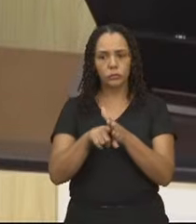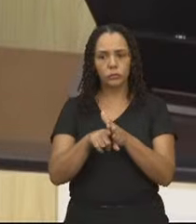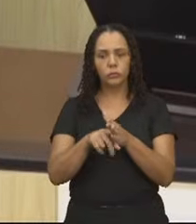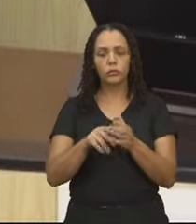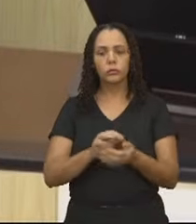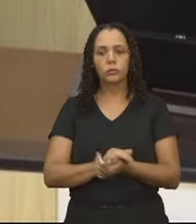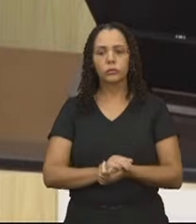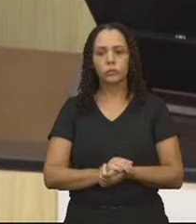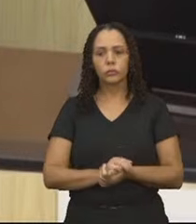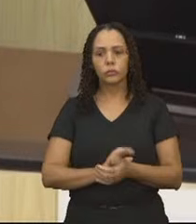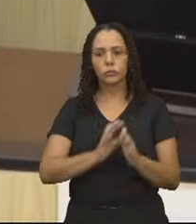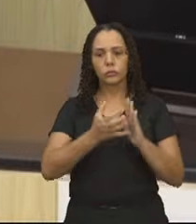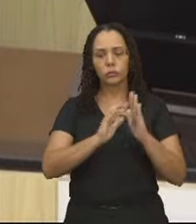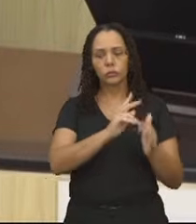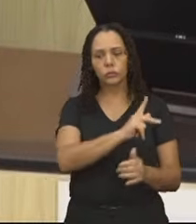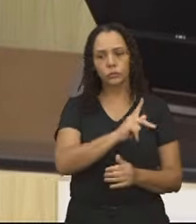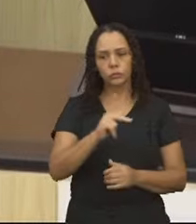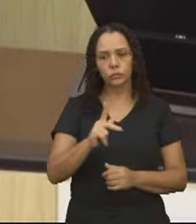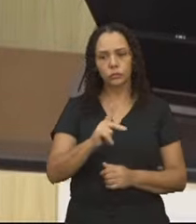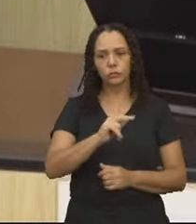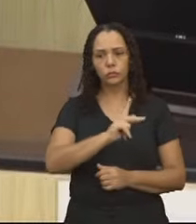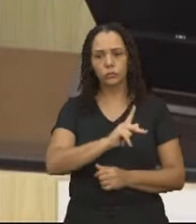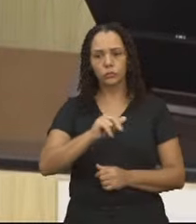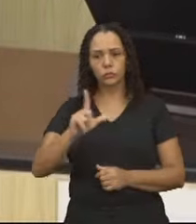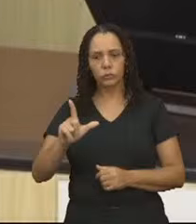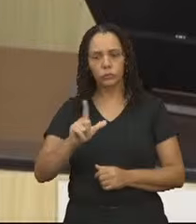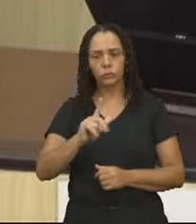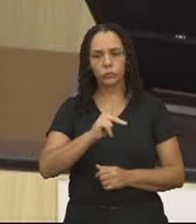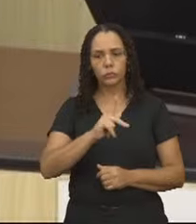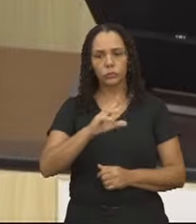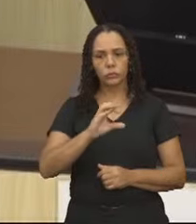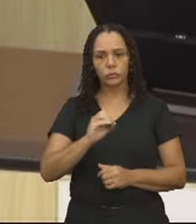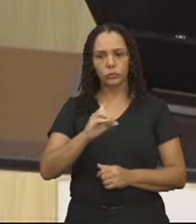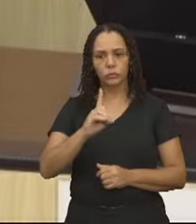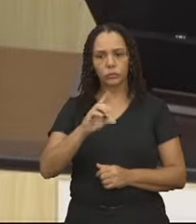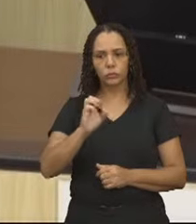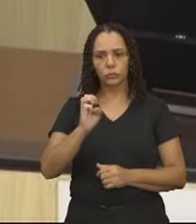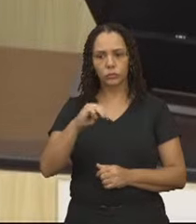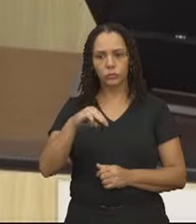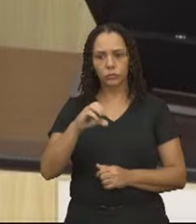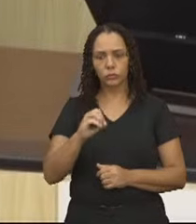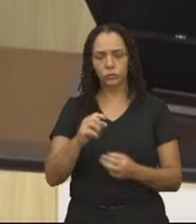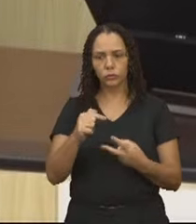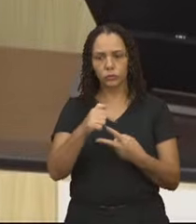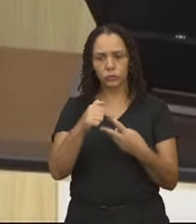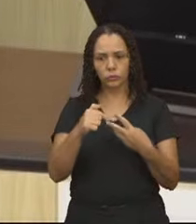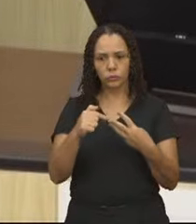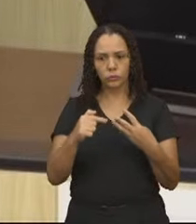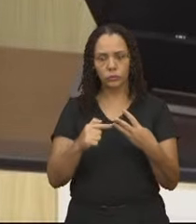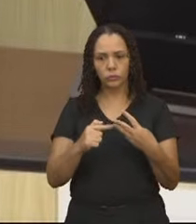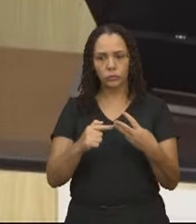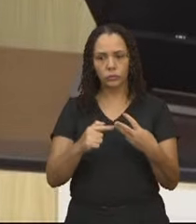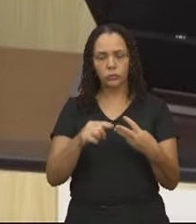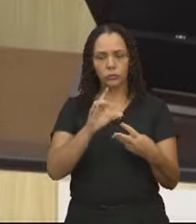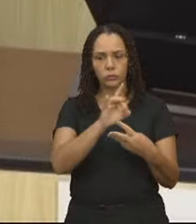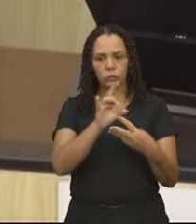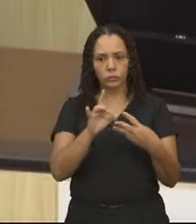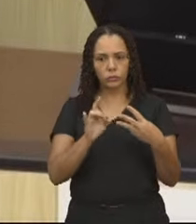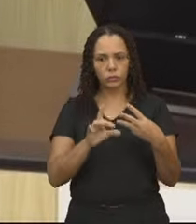partidos PP, PL e Podemos, com 3 vereadores cada, possuem